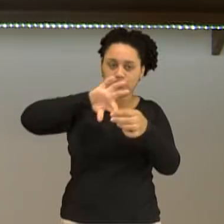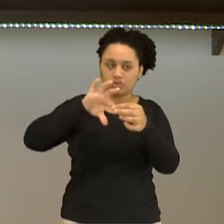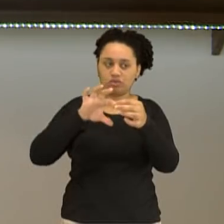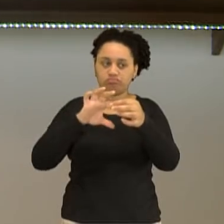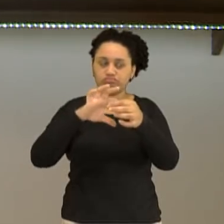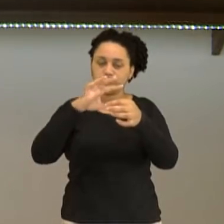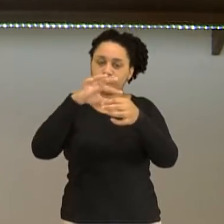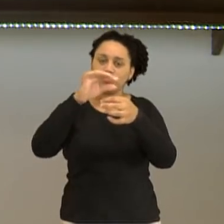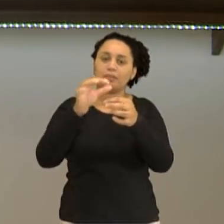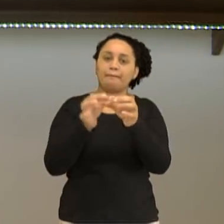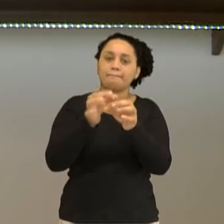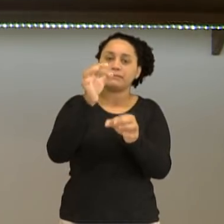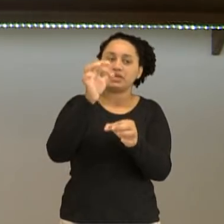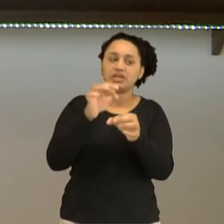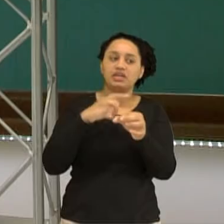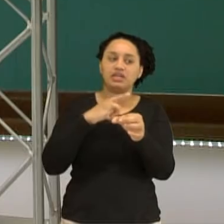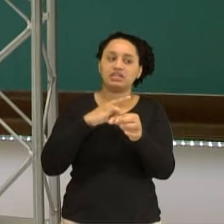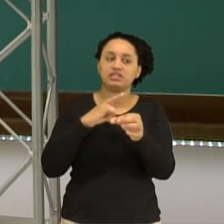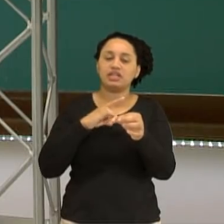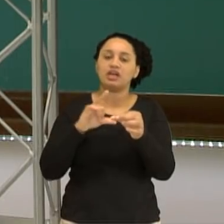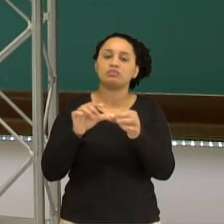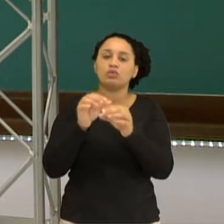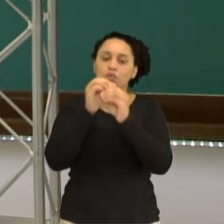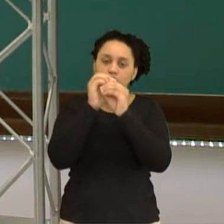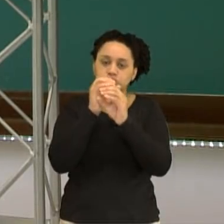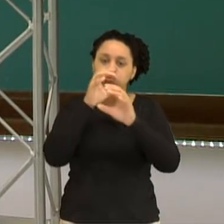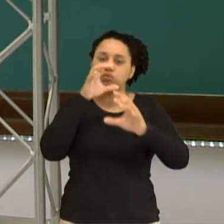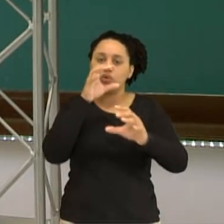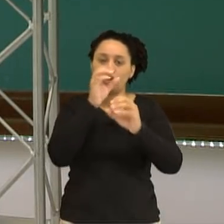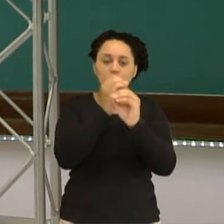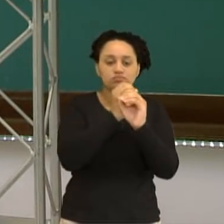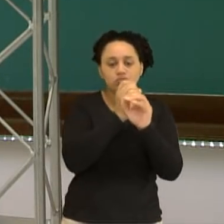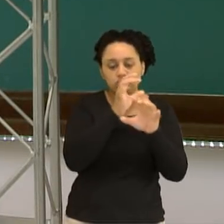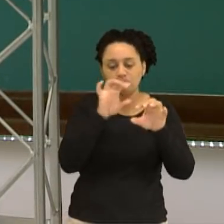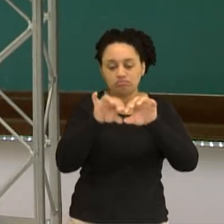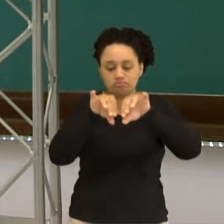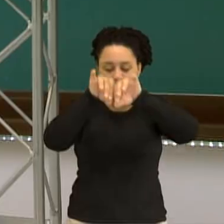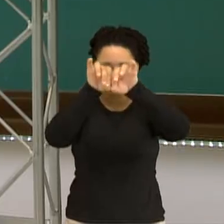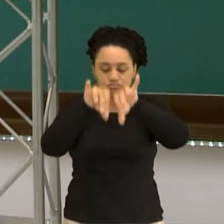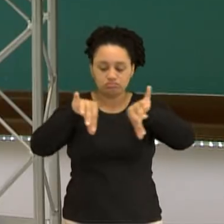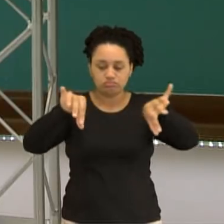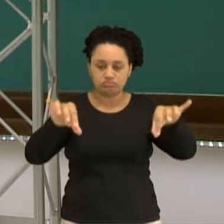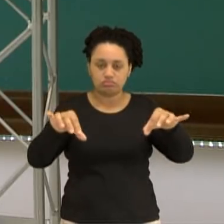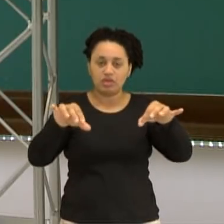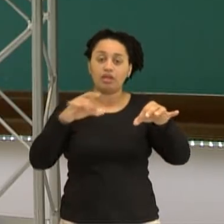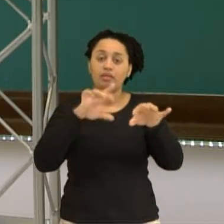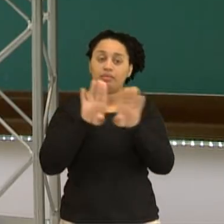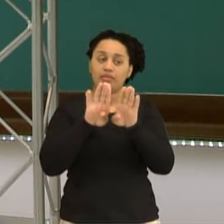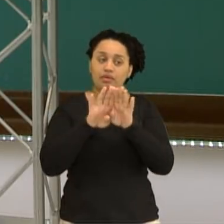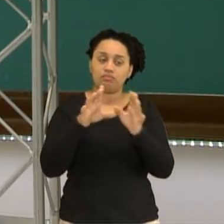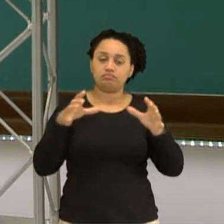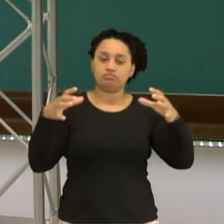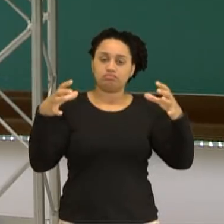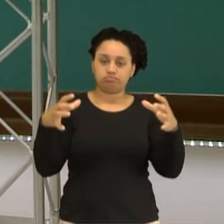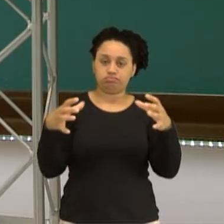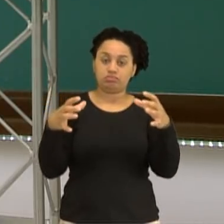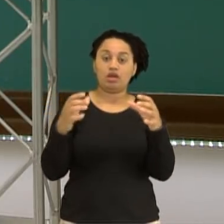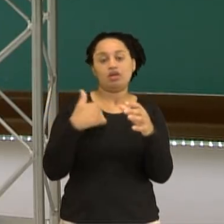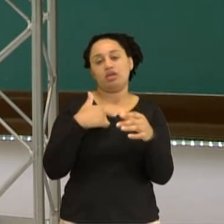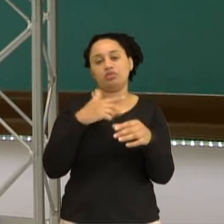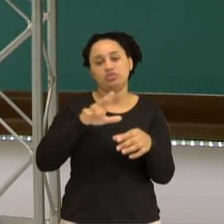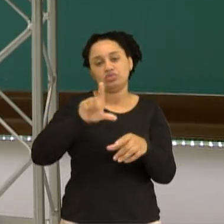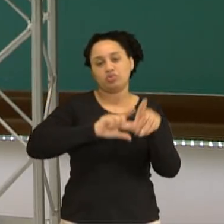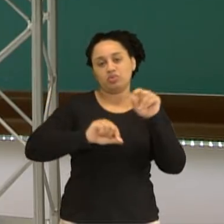extremidade dessas mangueirinhas, eu coloquei 2 bexigas. Aqui eu peguei uma garrafa PET grande